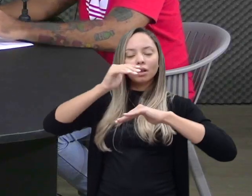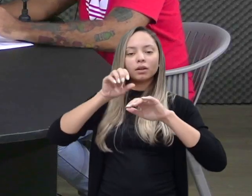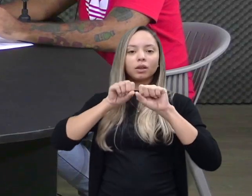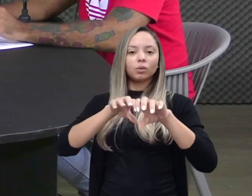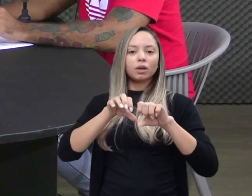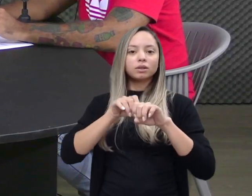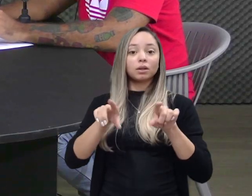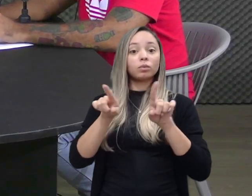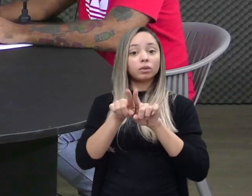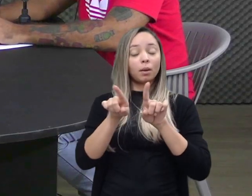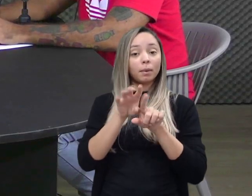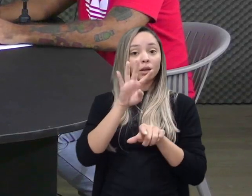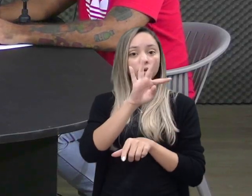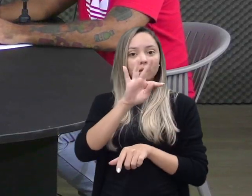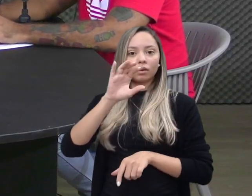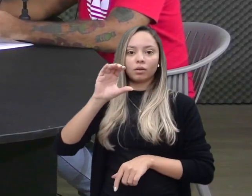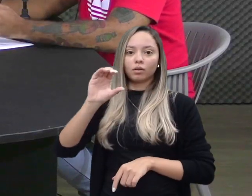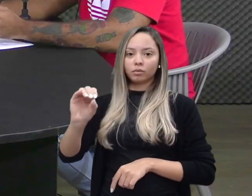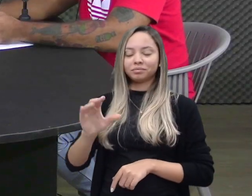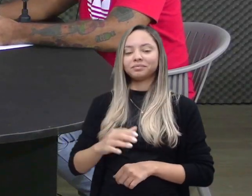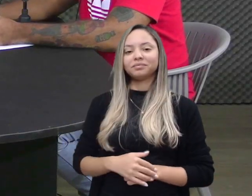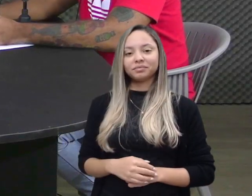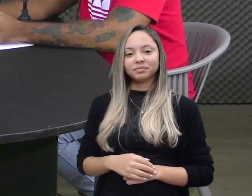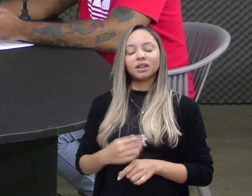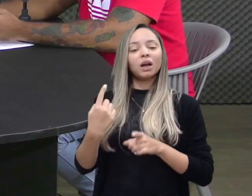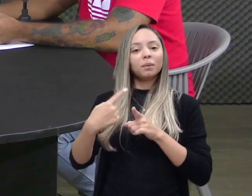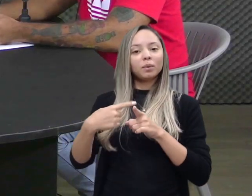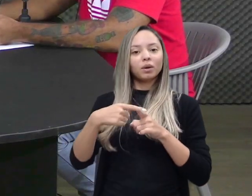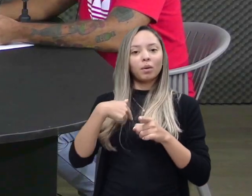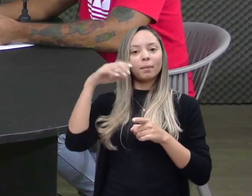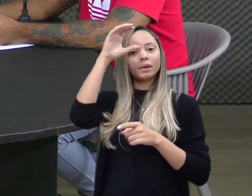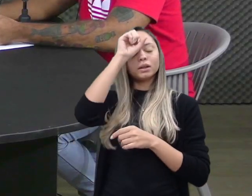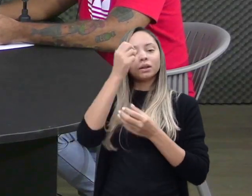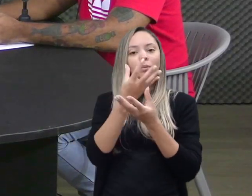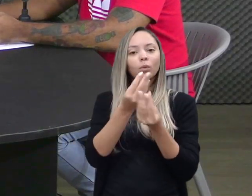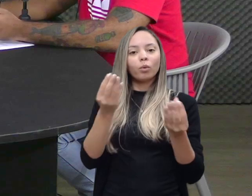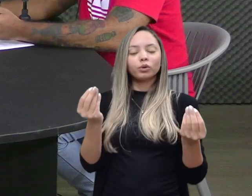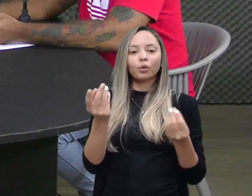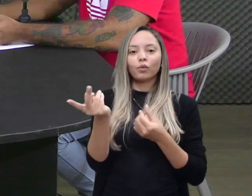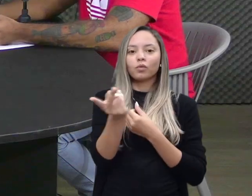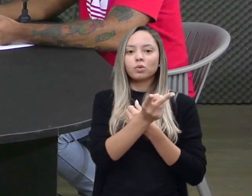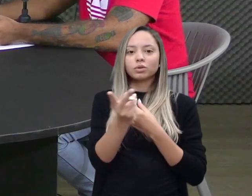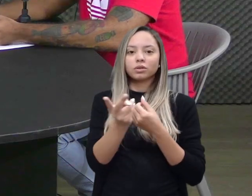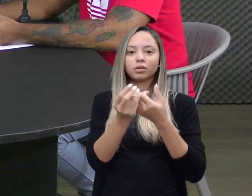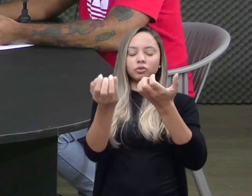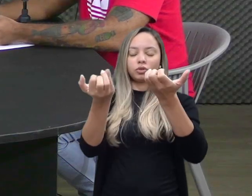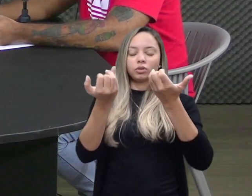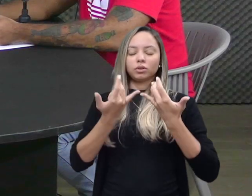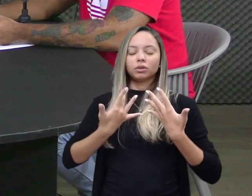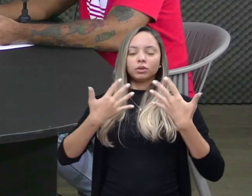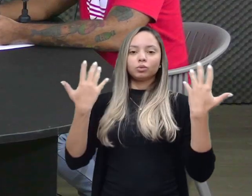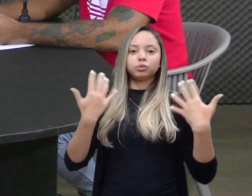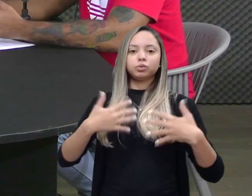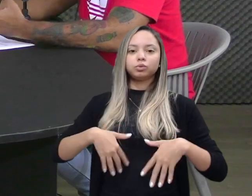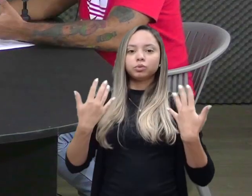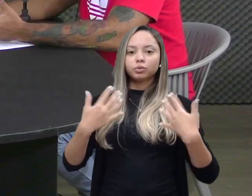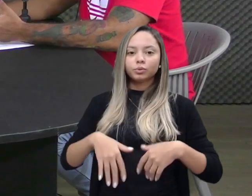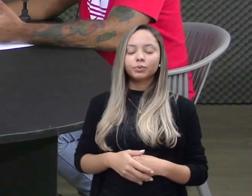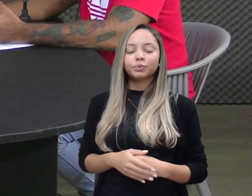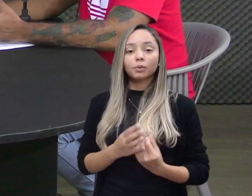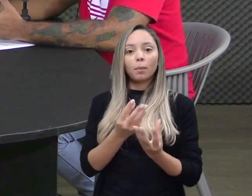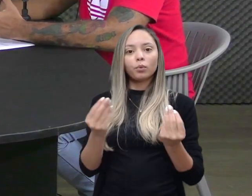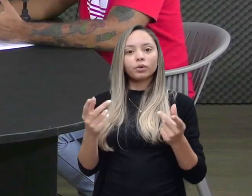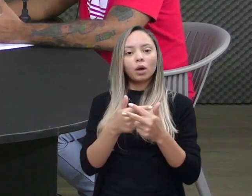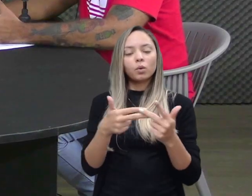sobre terapia ocupacional, porque, falo de novo, eu aprendi muito com vocês, eu não conhecia tanto sobre a terapia ocupacional, e tanta coisa